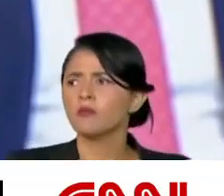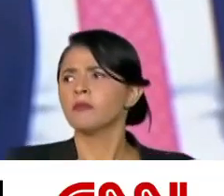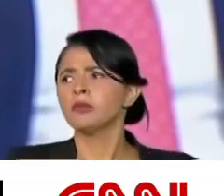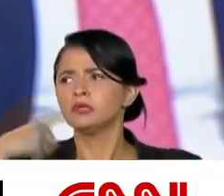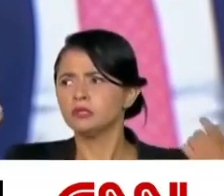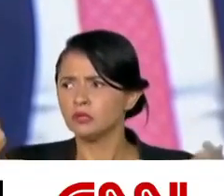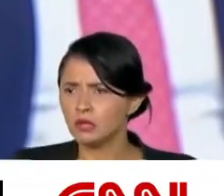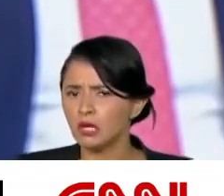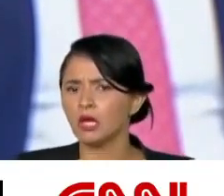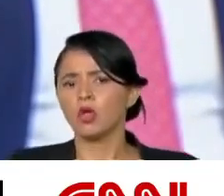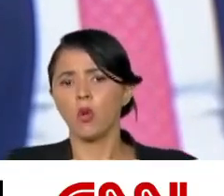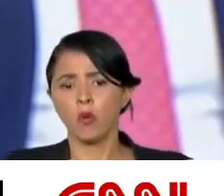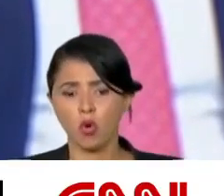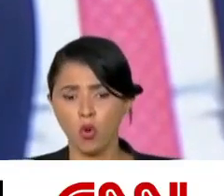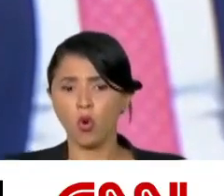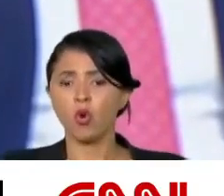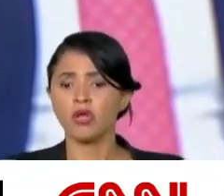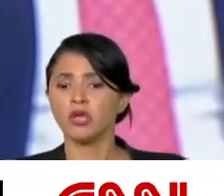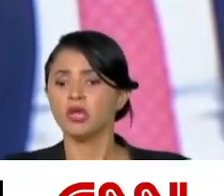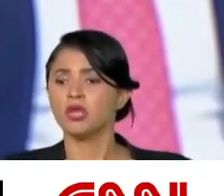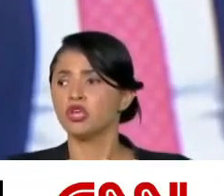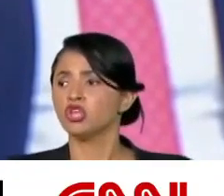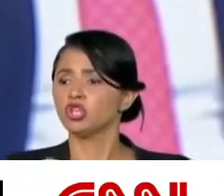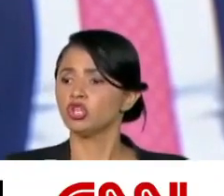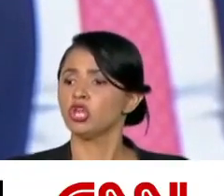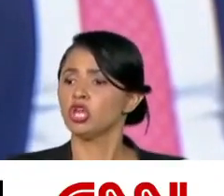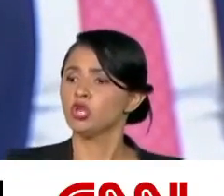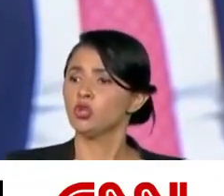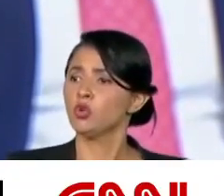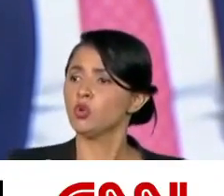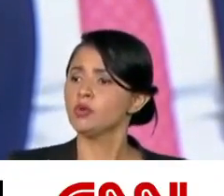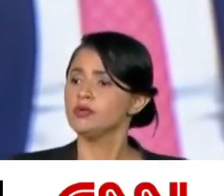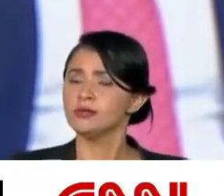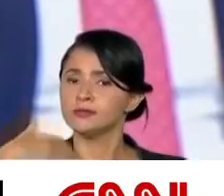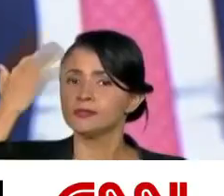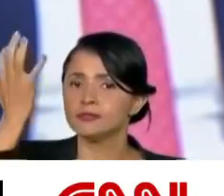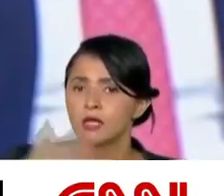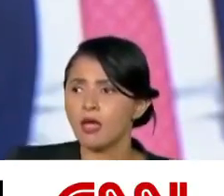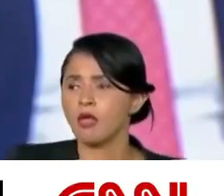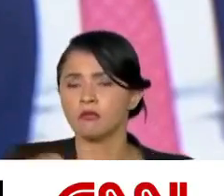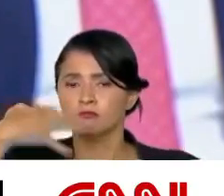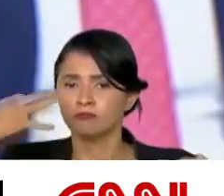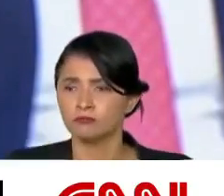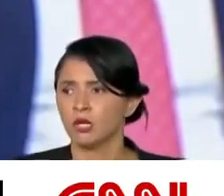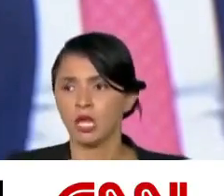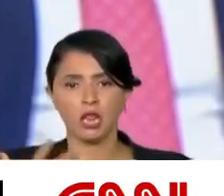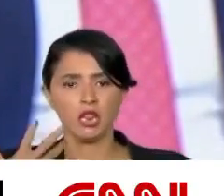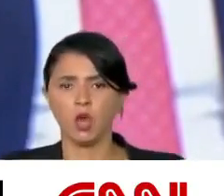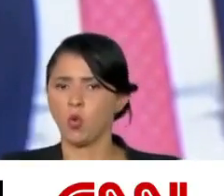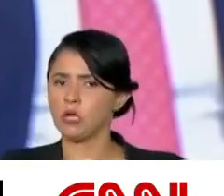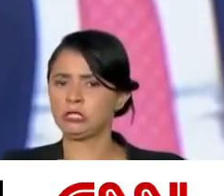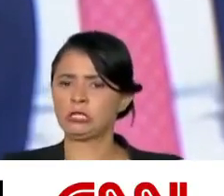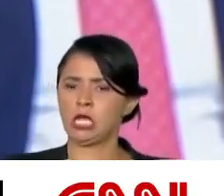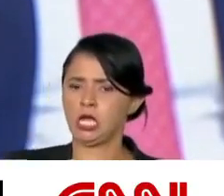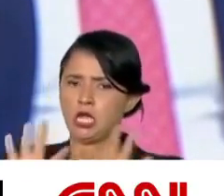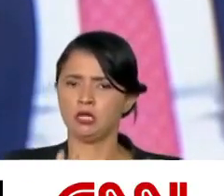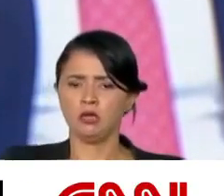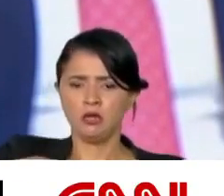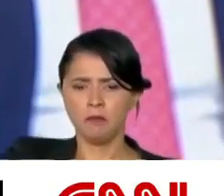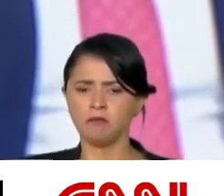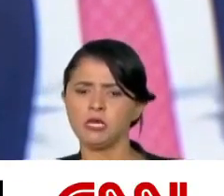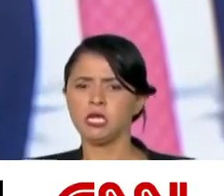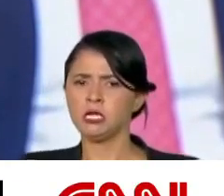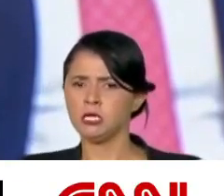que ter uma corregedoria séria, honesta, que não admita milícia. E não admito, e prendi